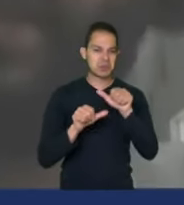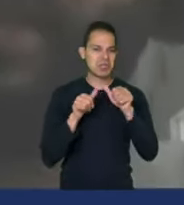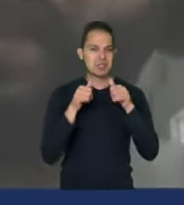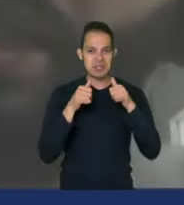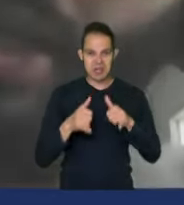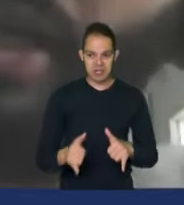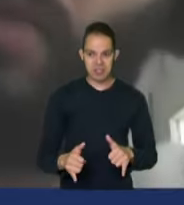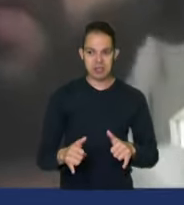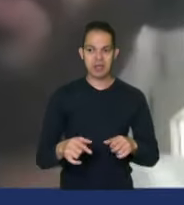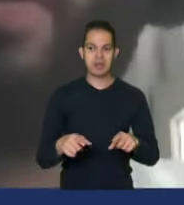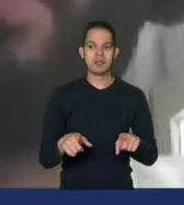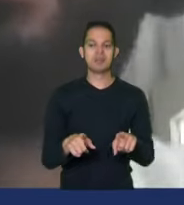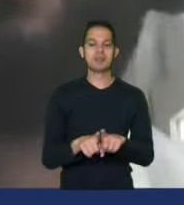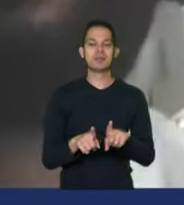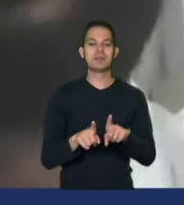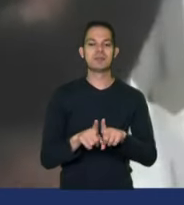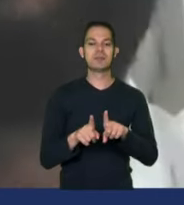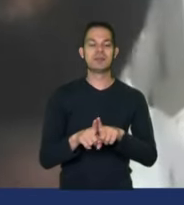Ademais,